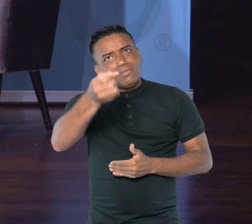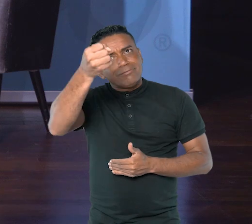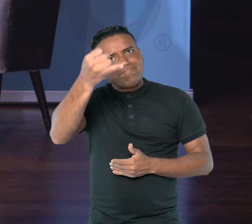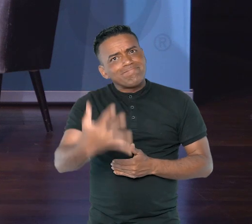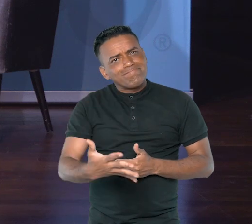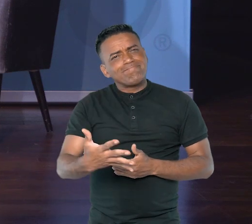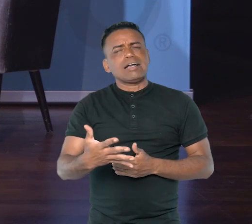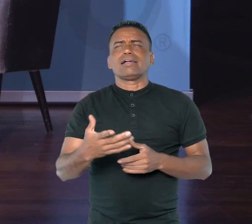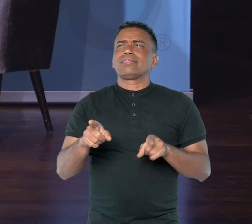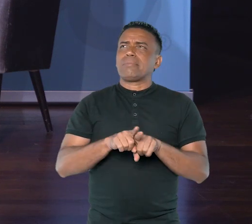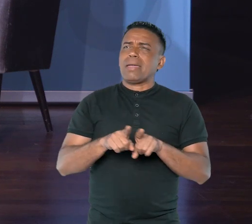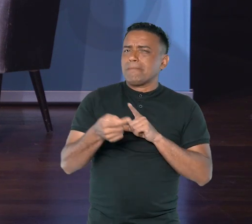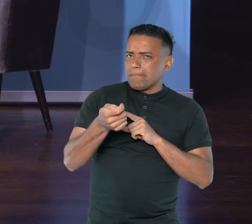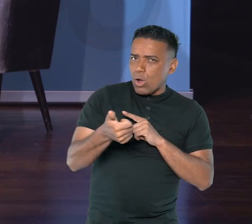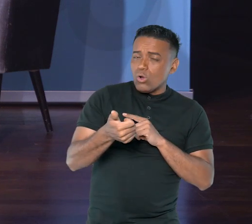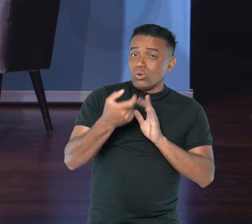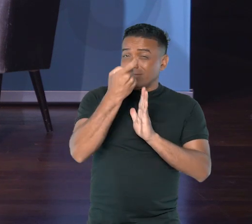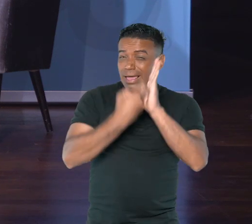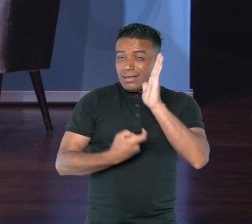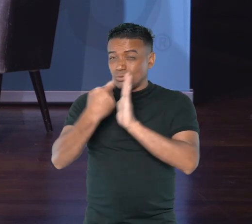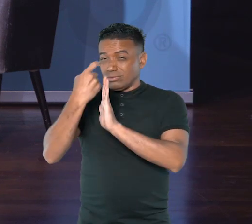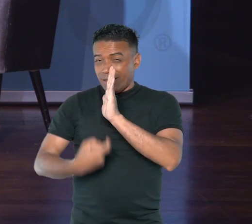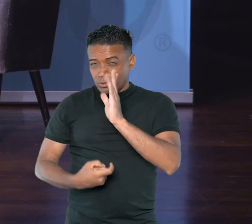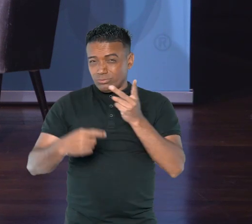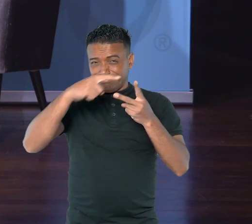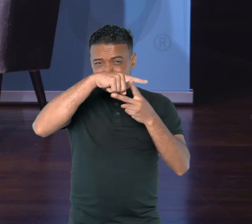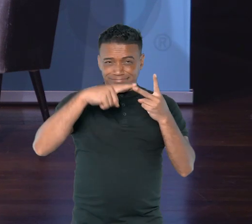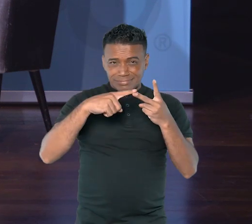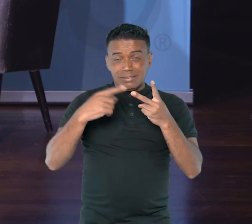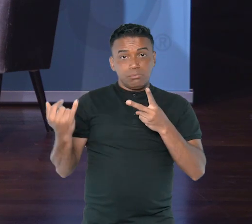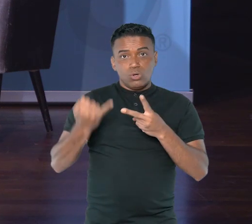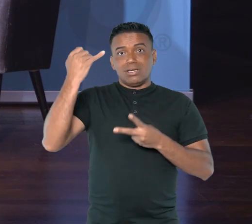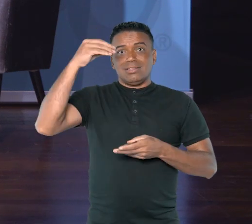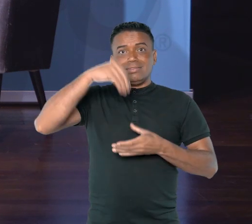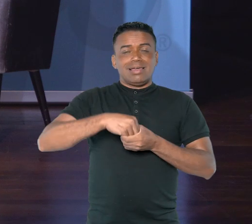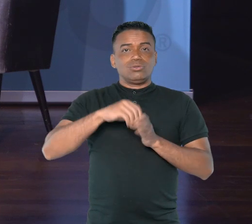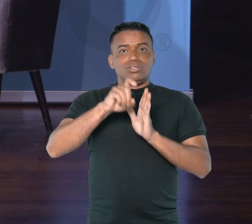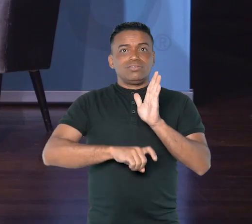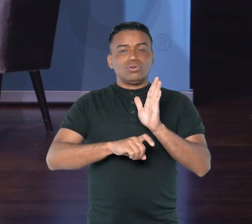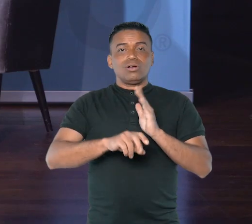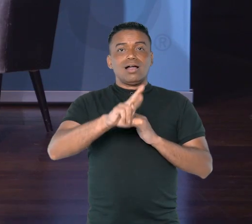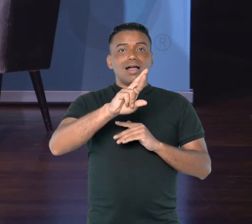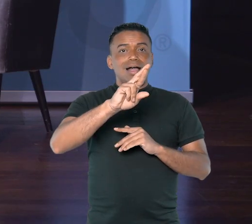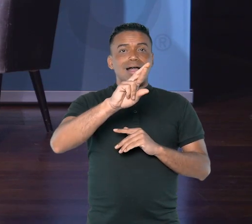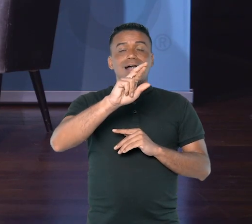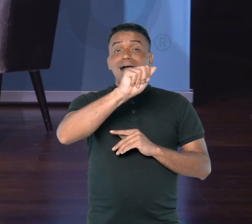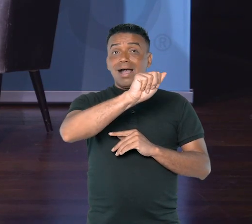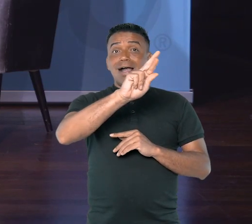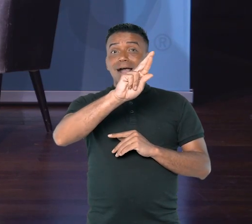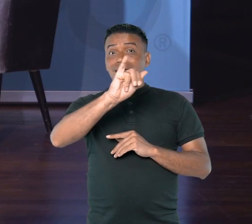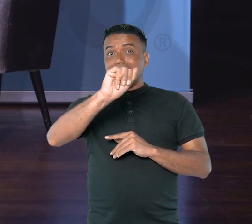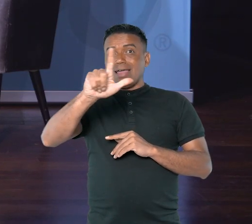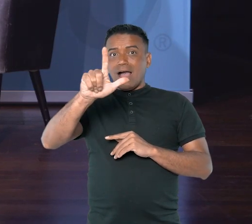também de dois textos que eu acho bem importantes nesse livro, que é Arraial da Ajuda